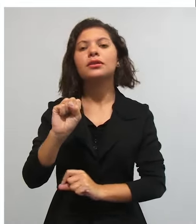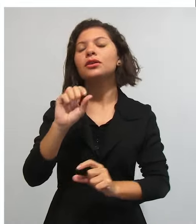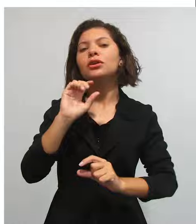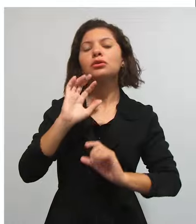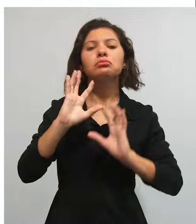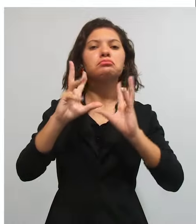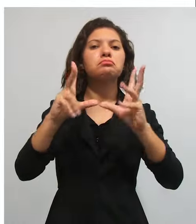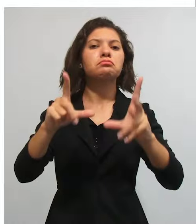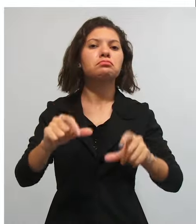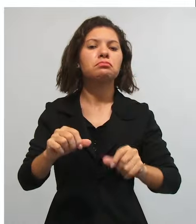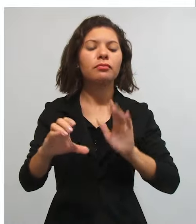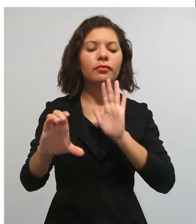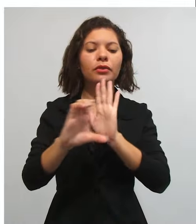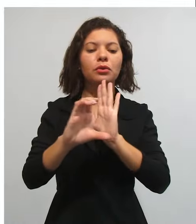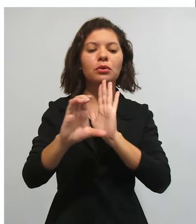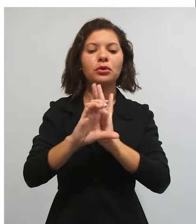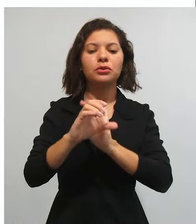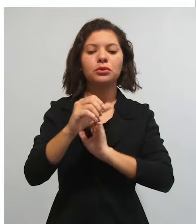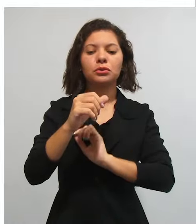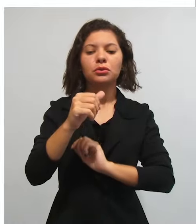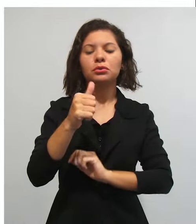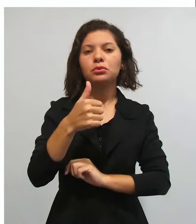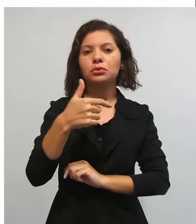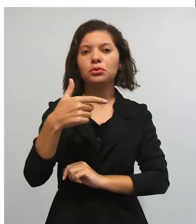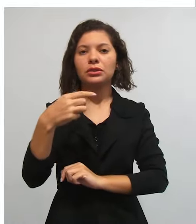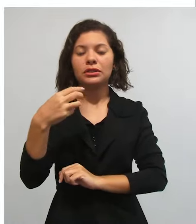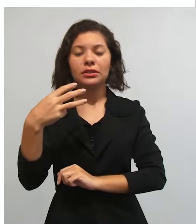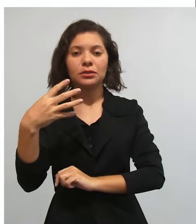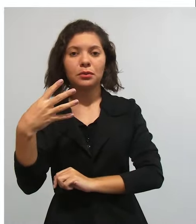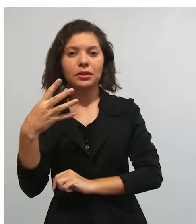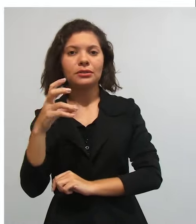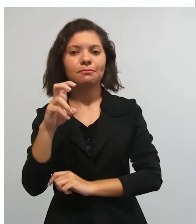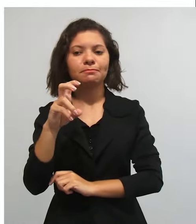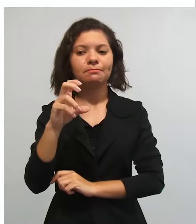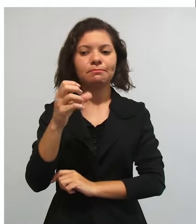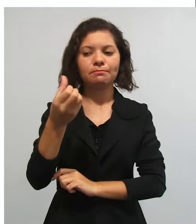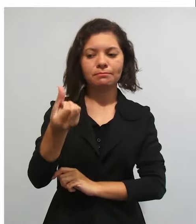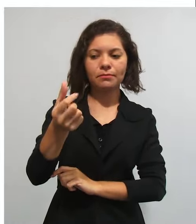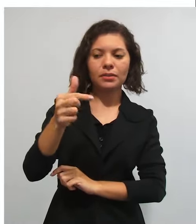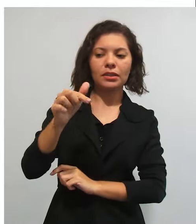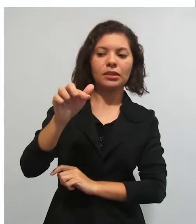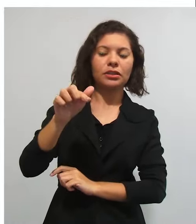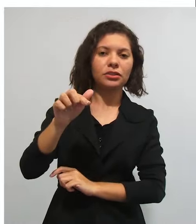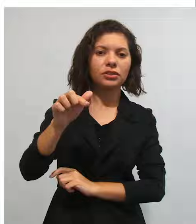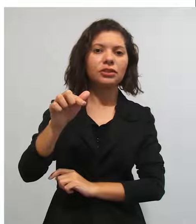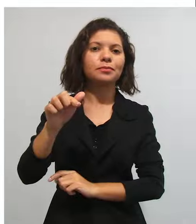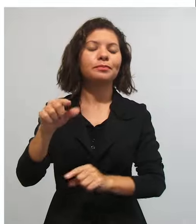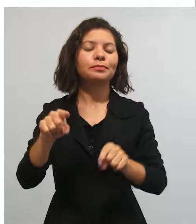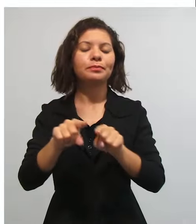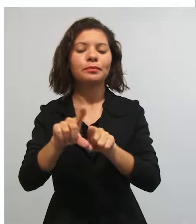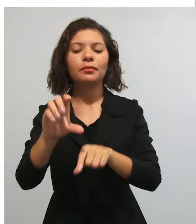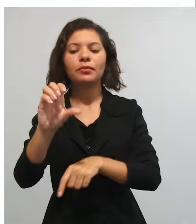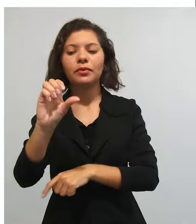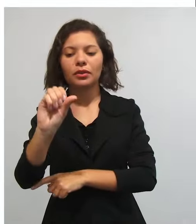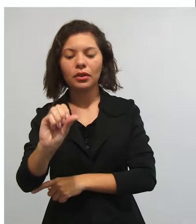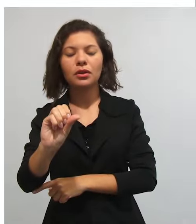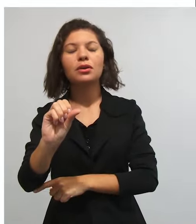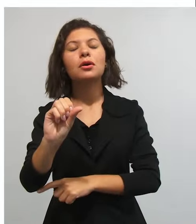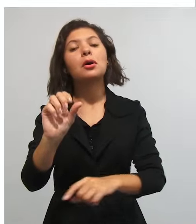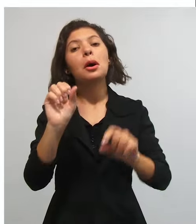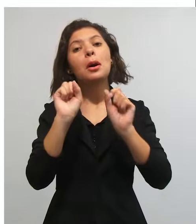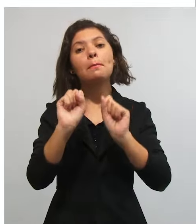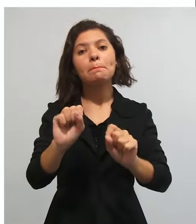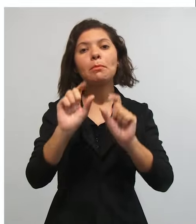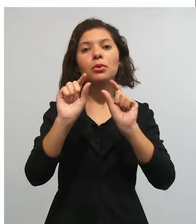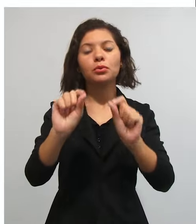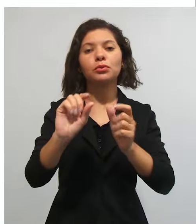que o segundo código são 1, 2, 3, 4, 5, 6, 7 ou 9. E elas também podem ser